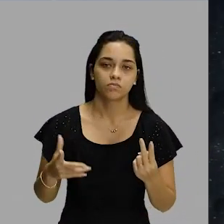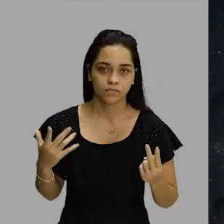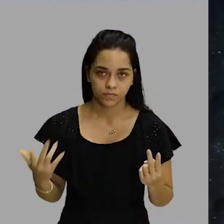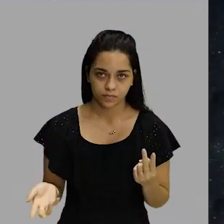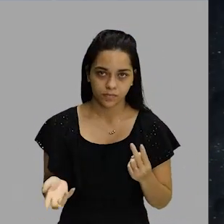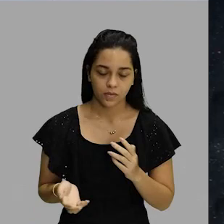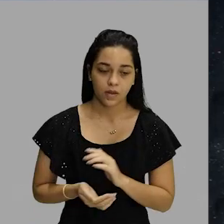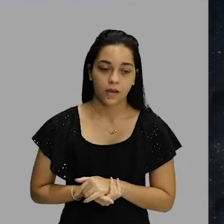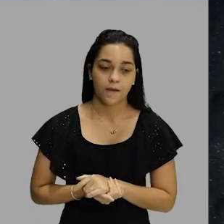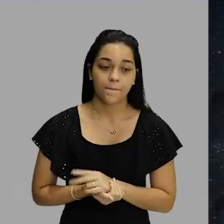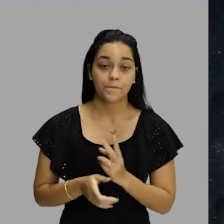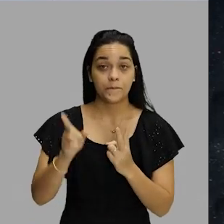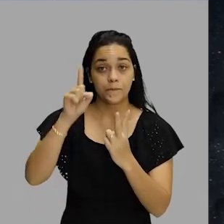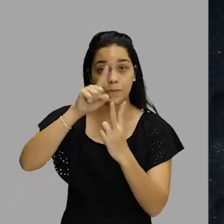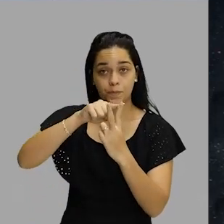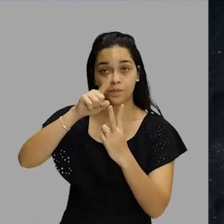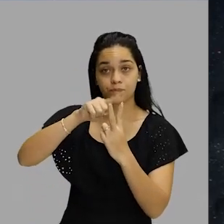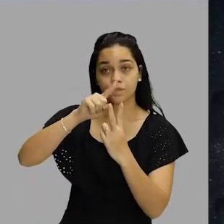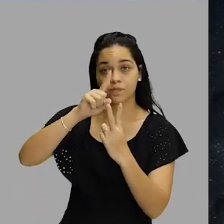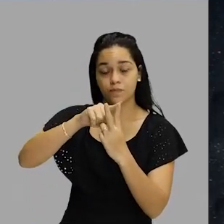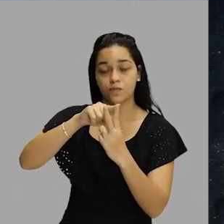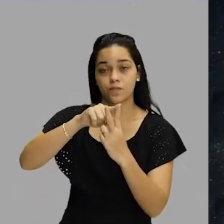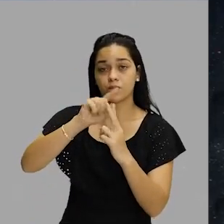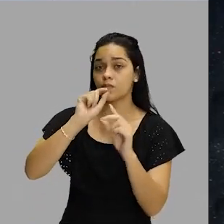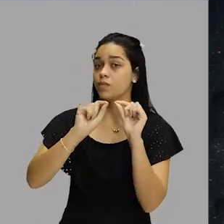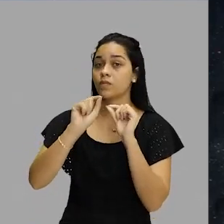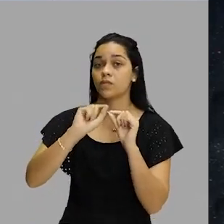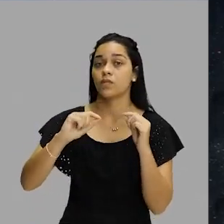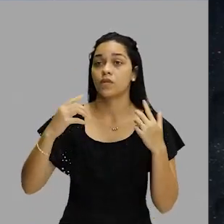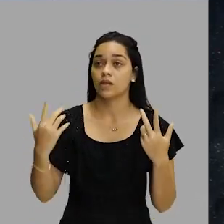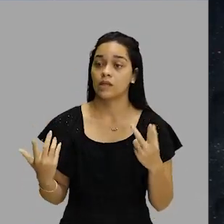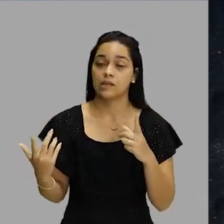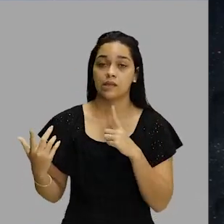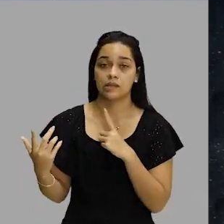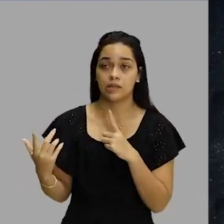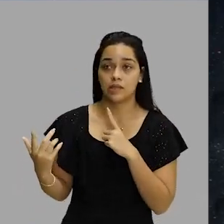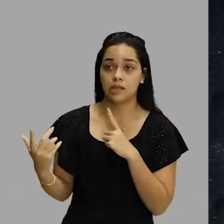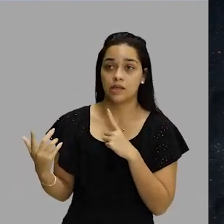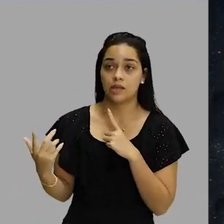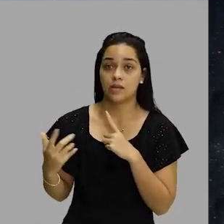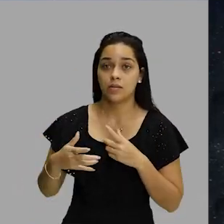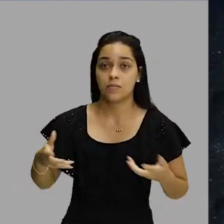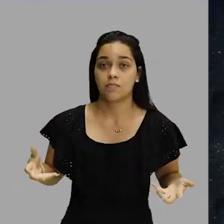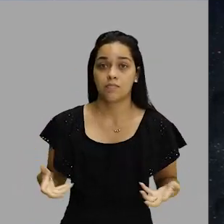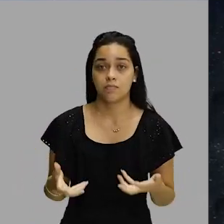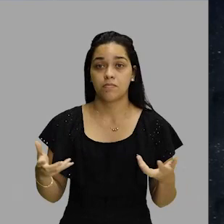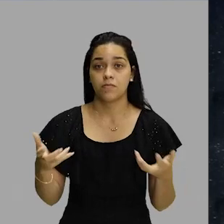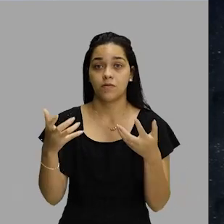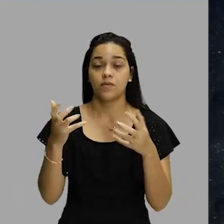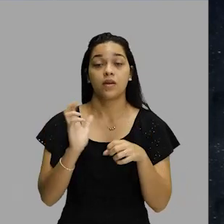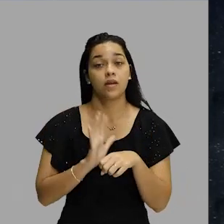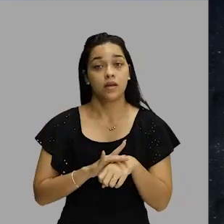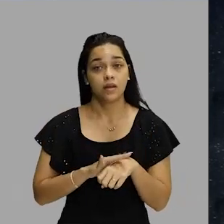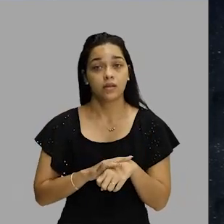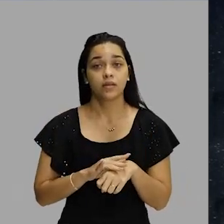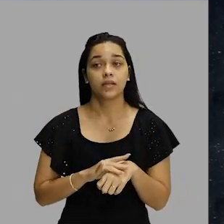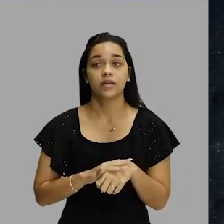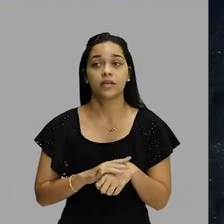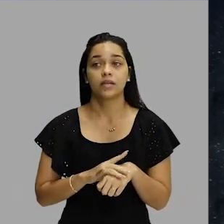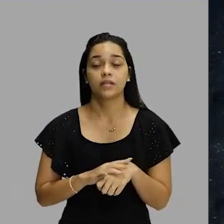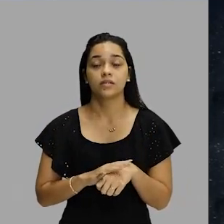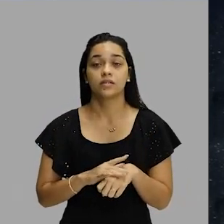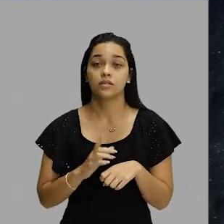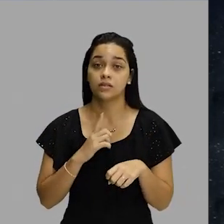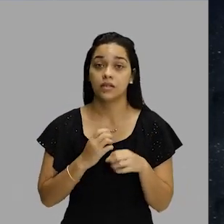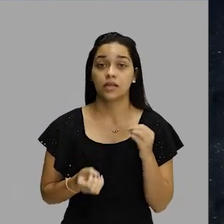Pessoal, agente etiológico é o indivíduo que vai promover a doença, é o que